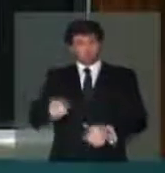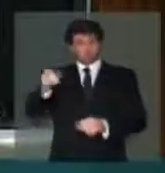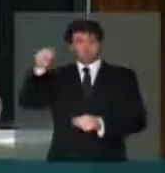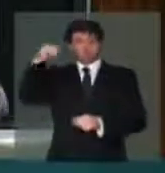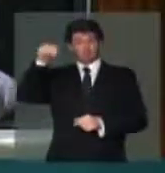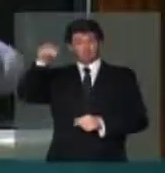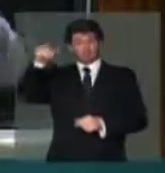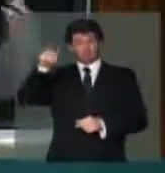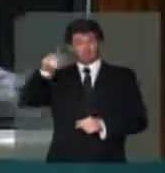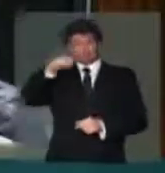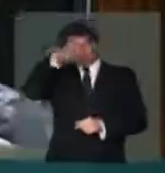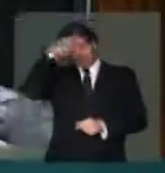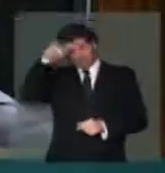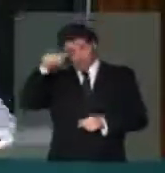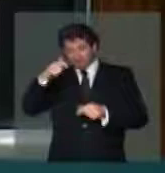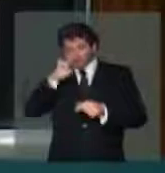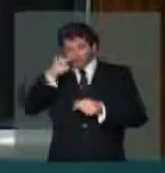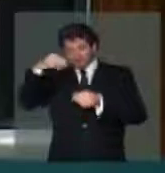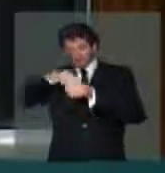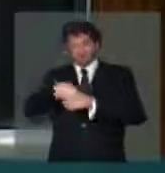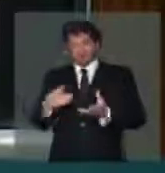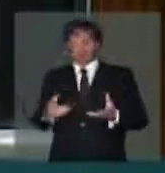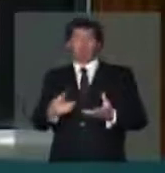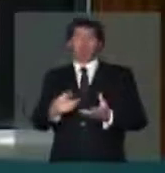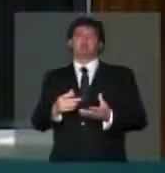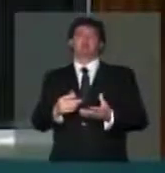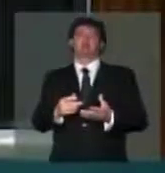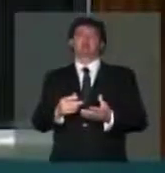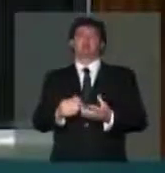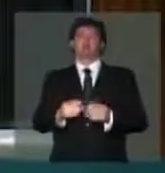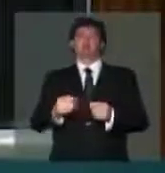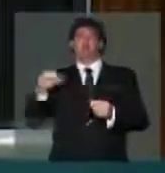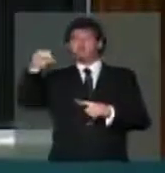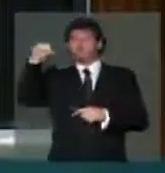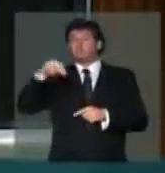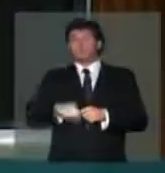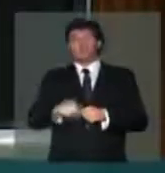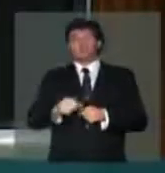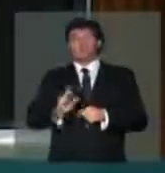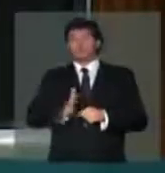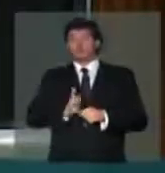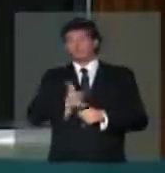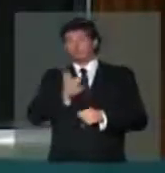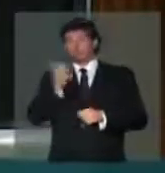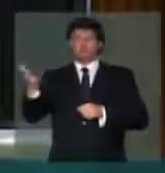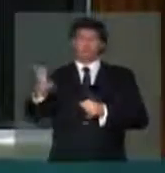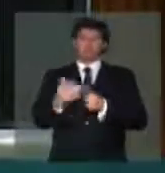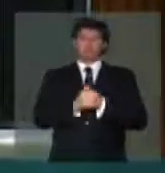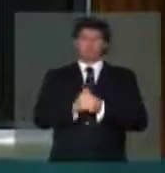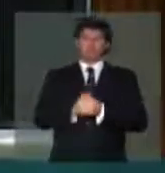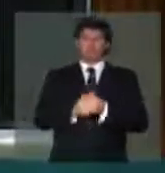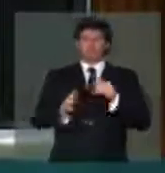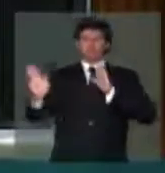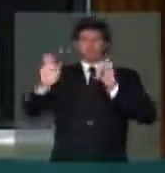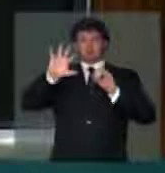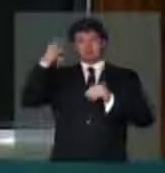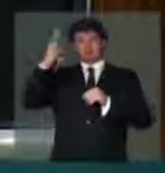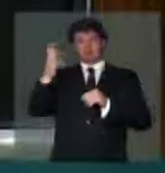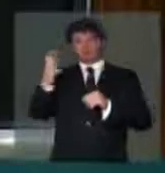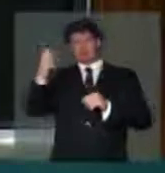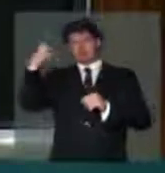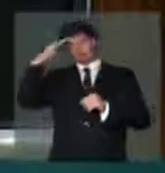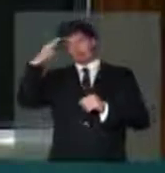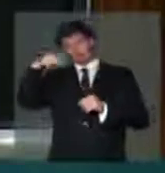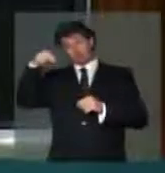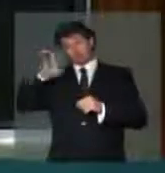do norte, da Amazônia, uma das piores, uma das mais terríveis de todas as secas